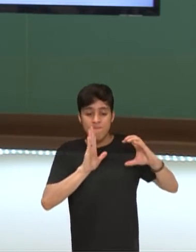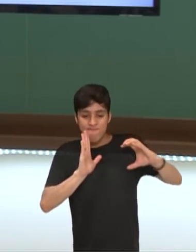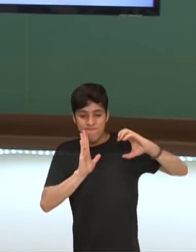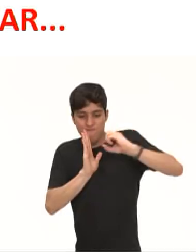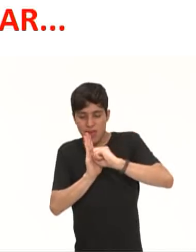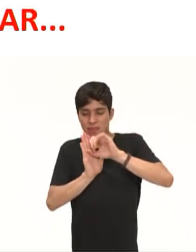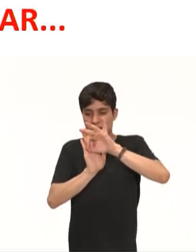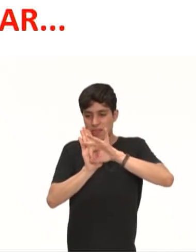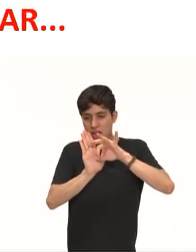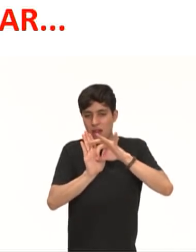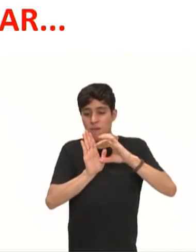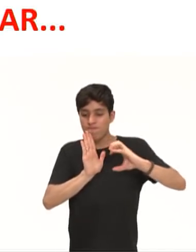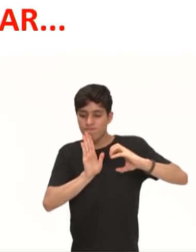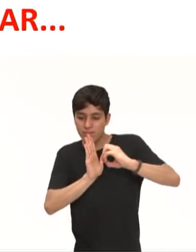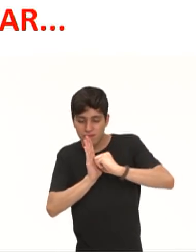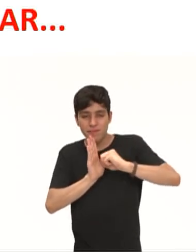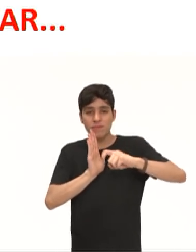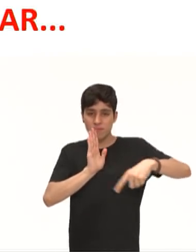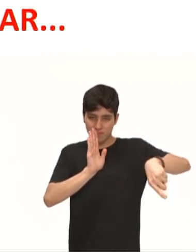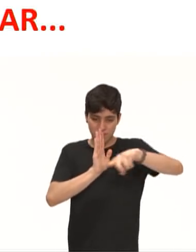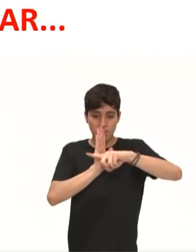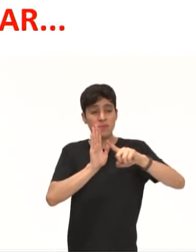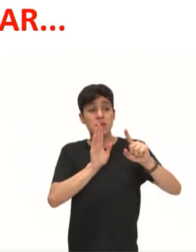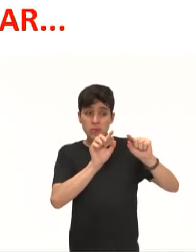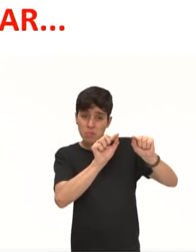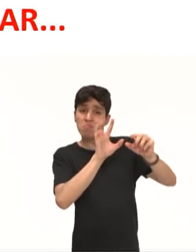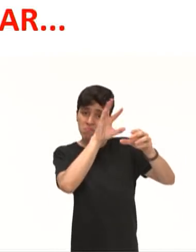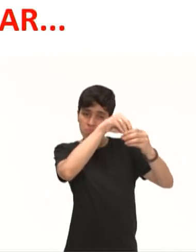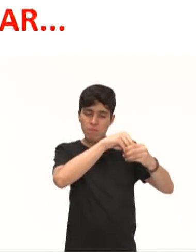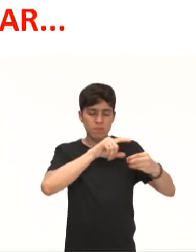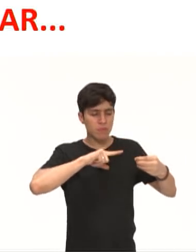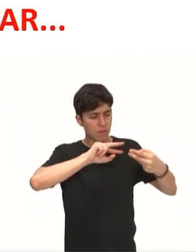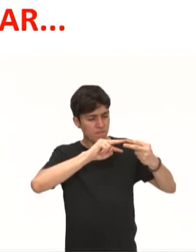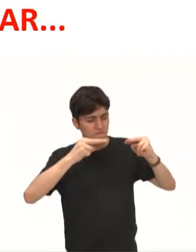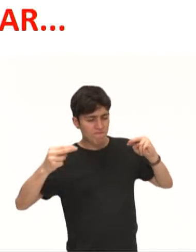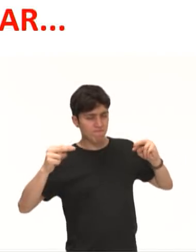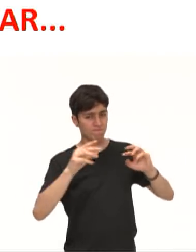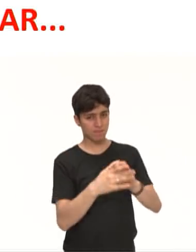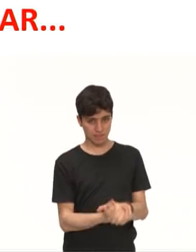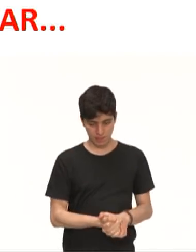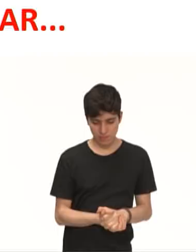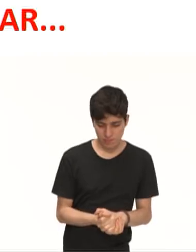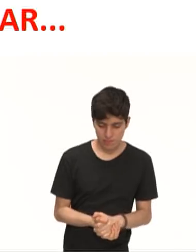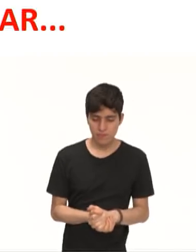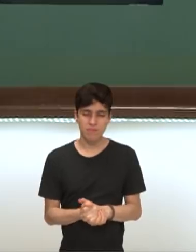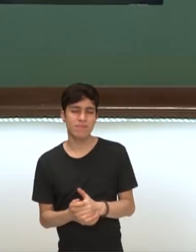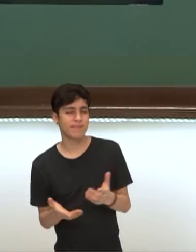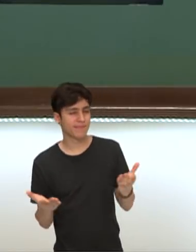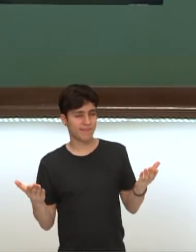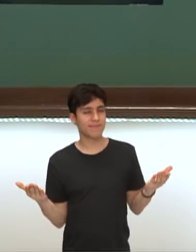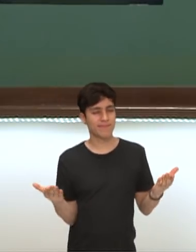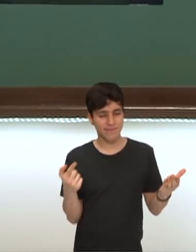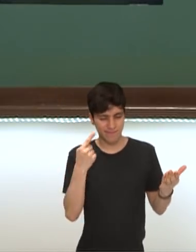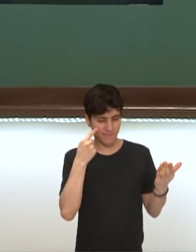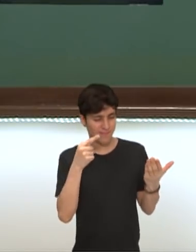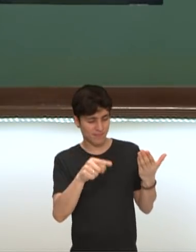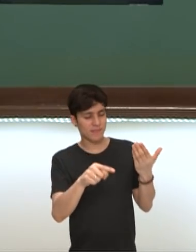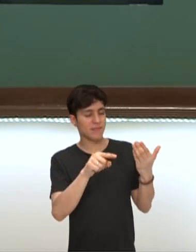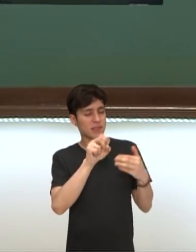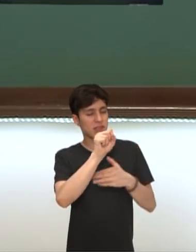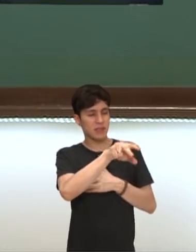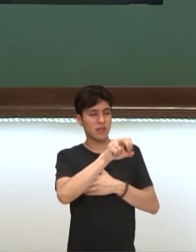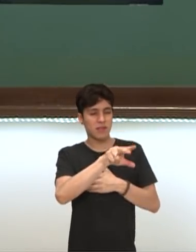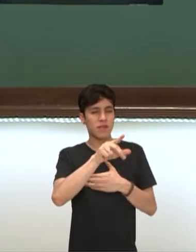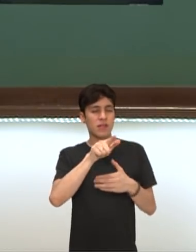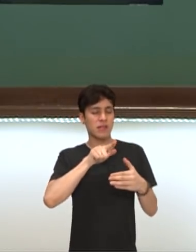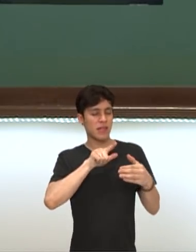eles têm presença de material genético. Nós já abordamos que os vírus eles são compostos por uma capa de proteína, uma